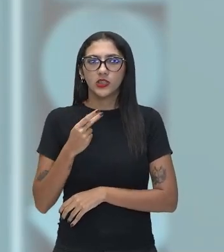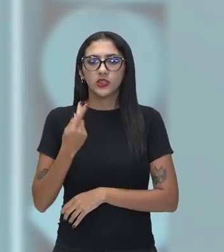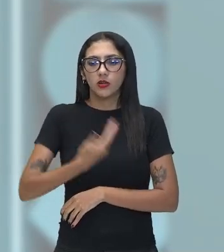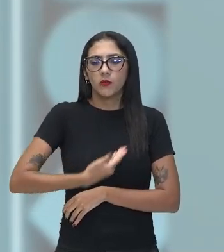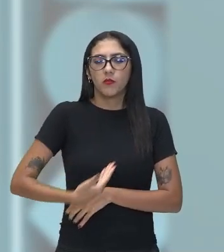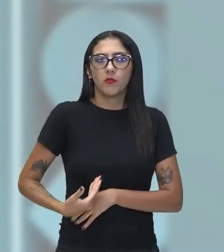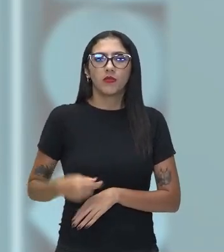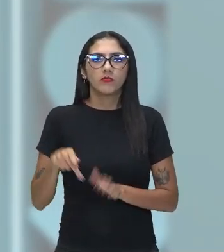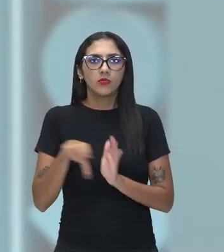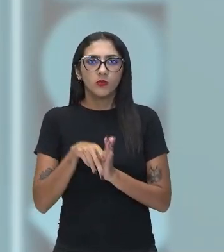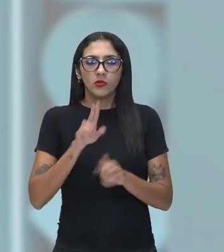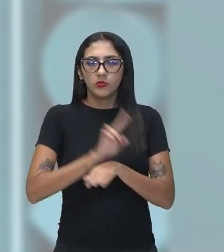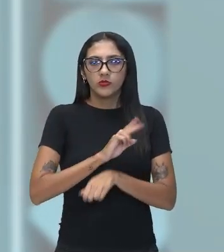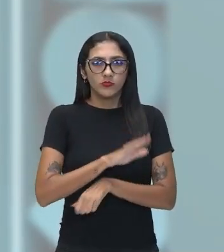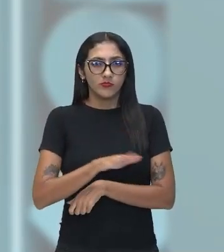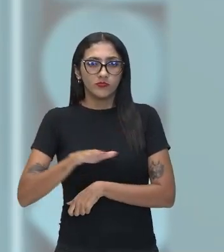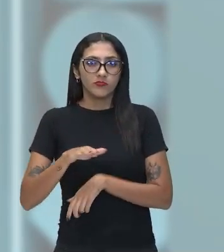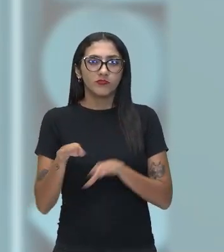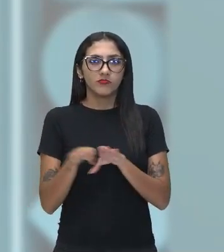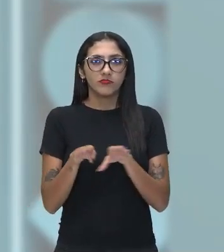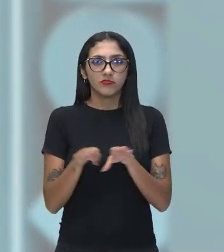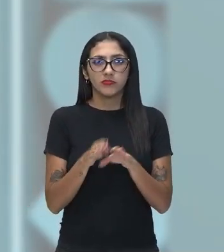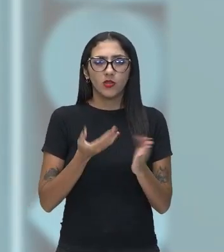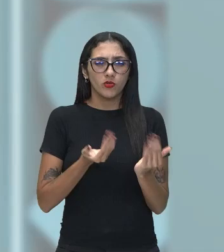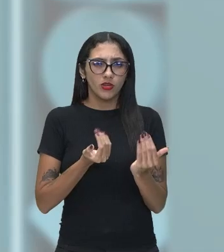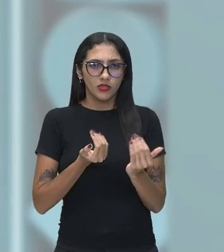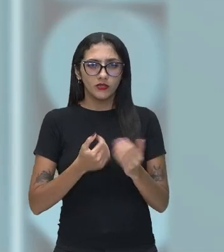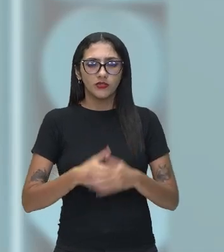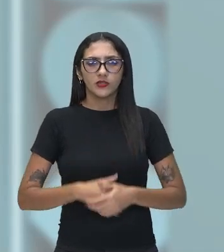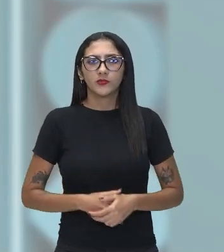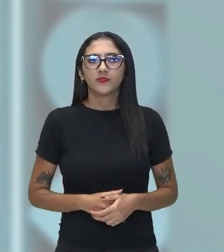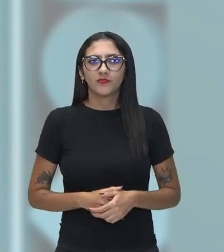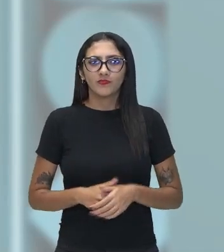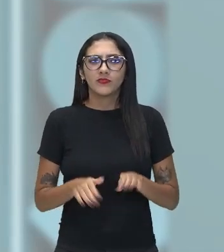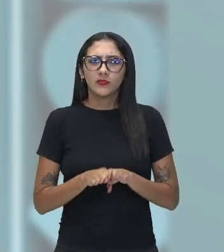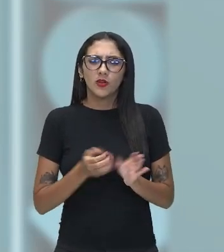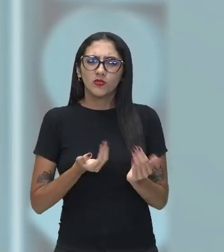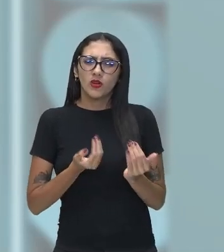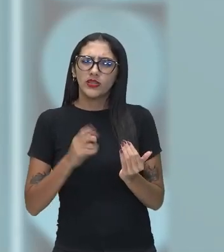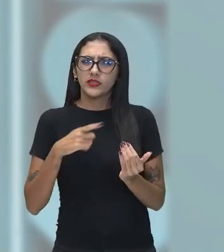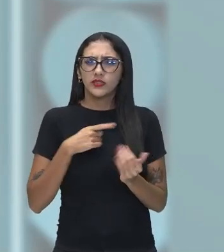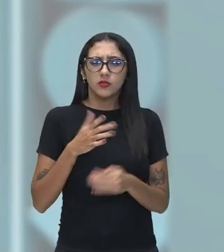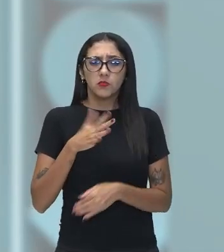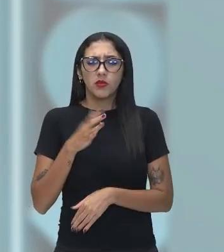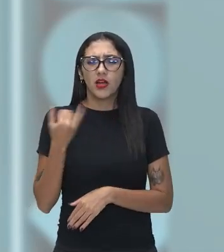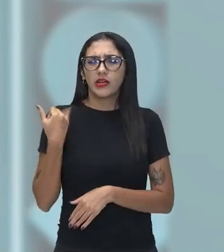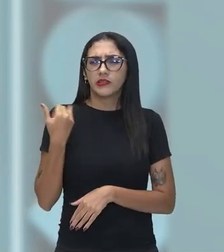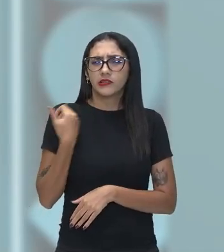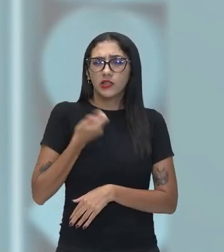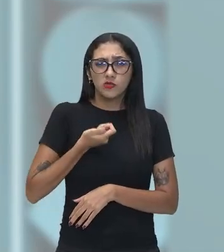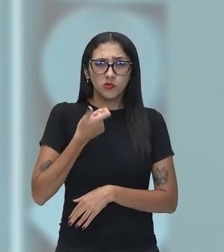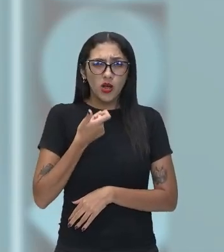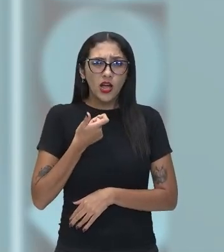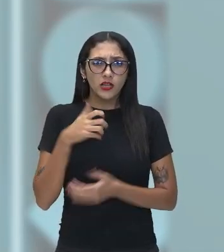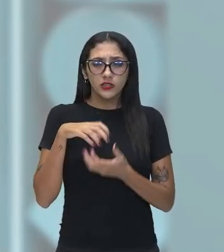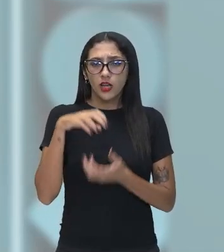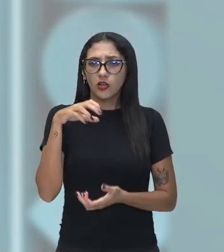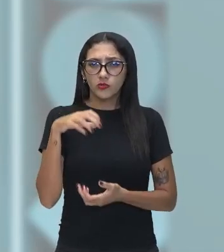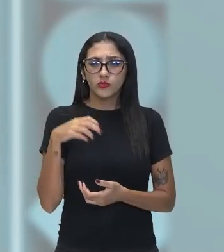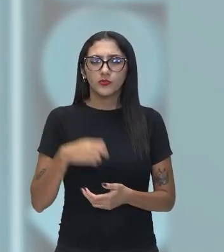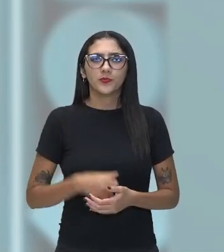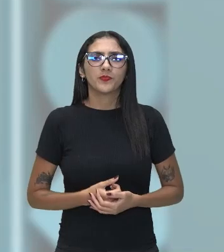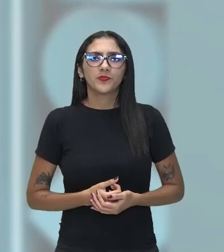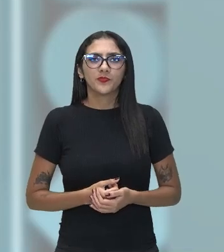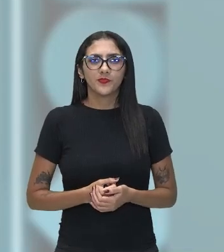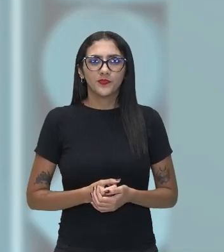proteção, tanto para a criança quanto para o adolescente ali que está em uma fase de transição para a vida adulta. Então, percebo